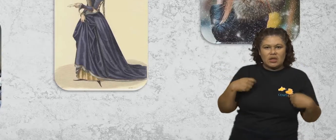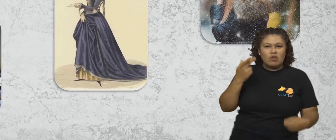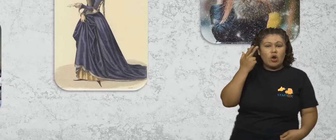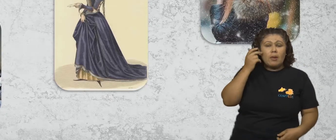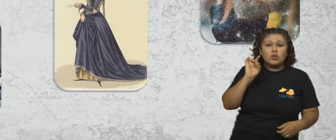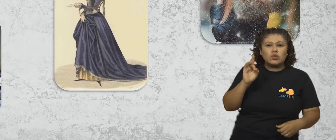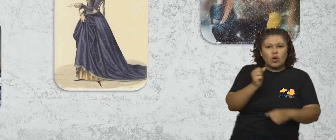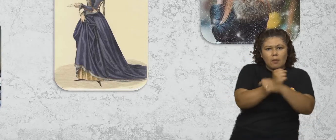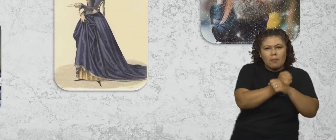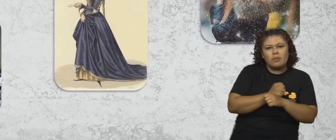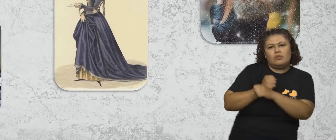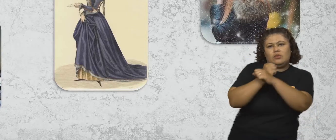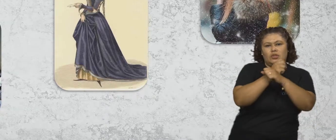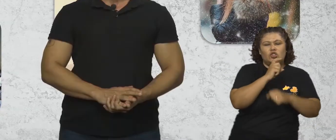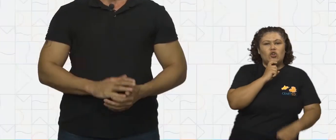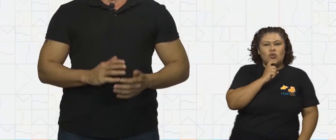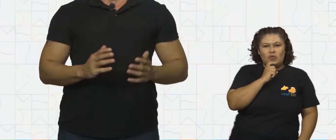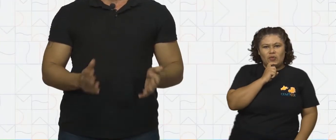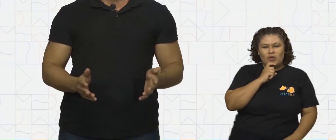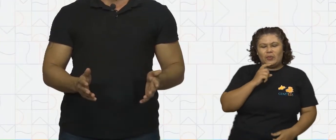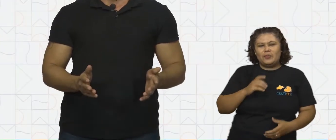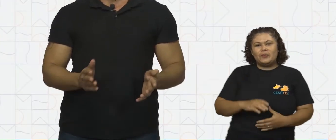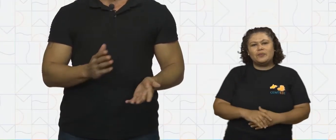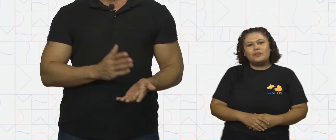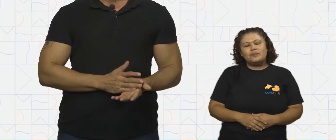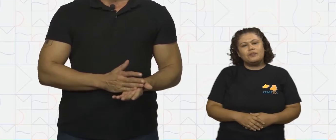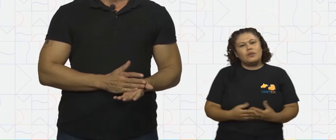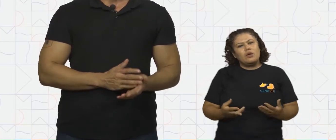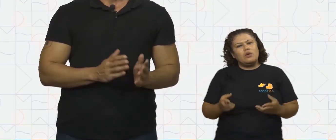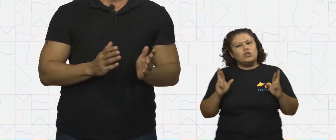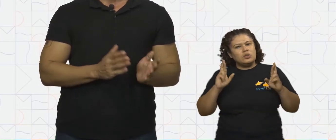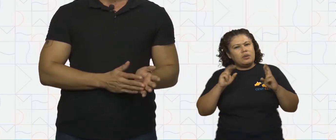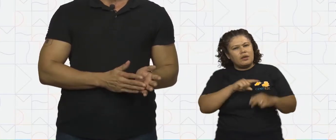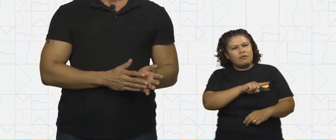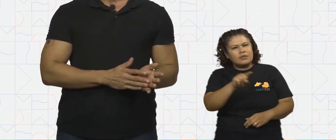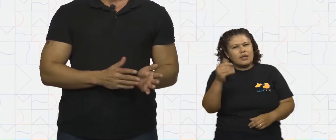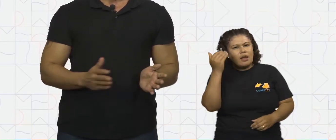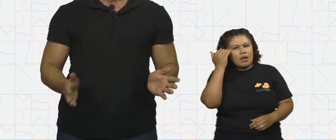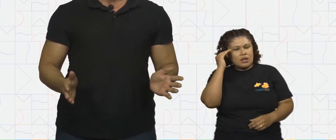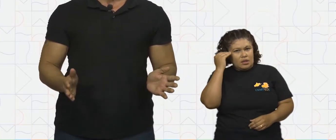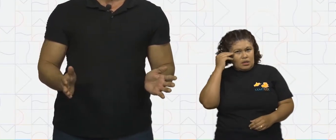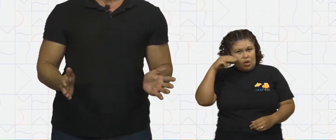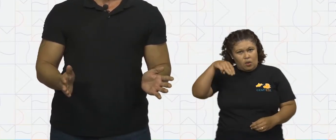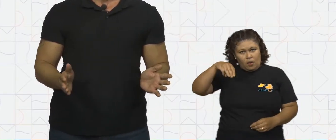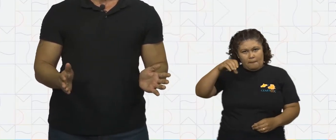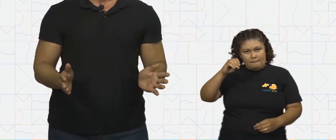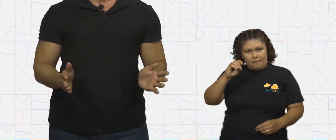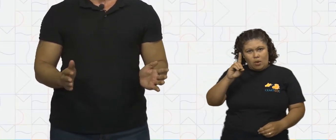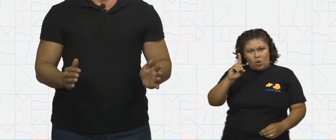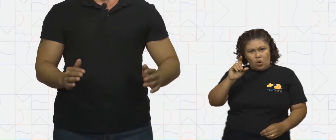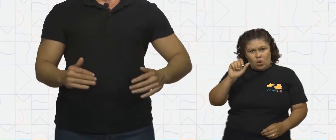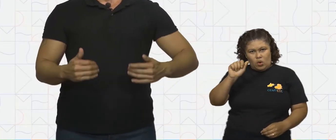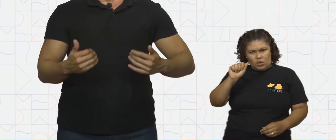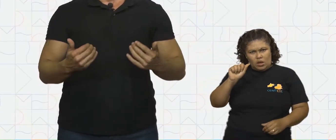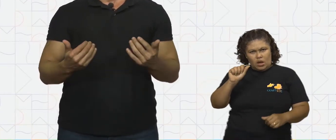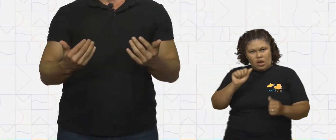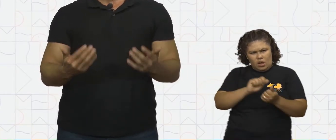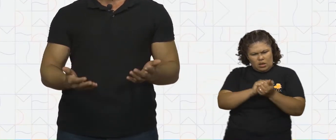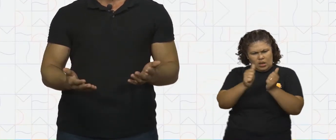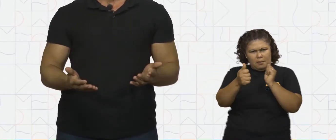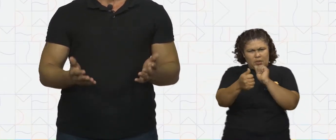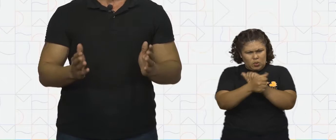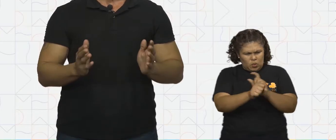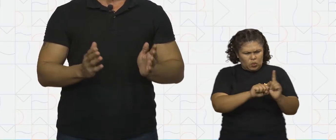tornar parte da história da moda e do vestuário. Espero que tenham entendido que a moda não moldou a sociedade humana, mas a